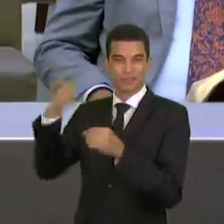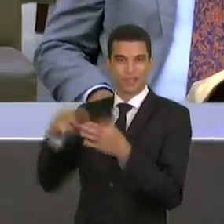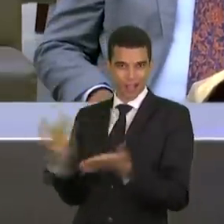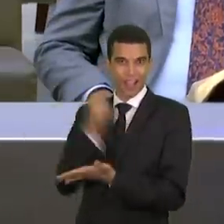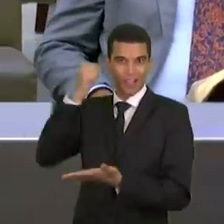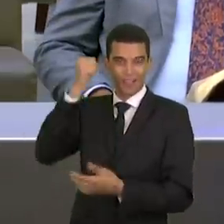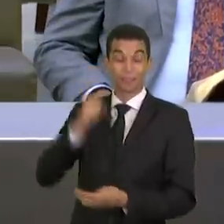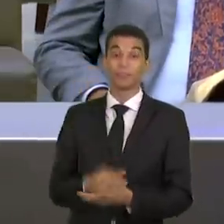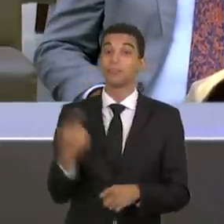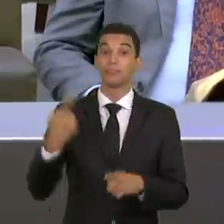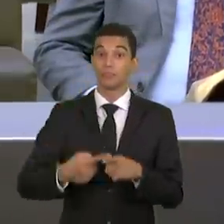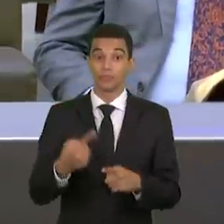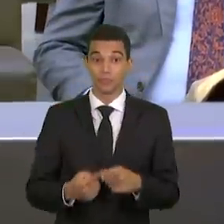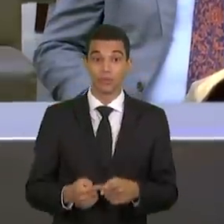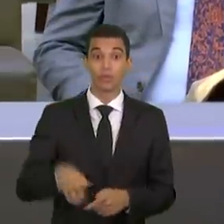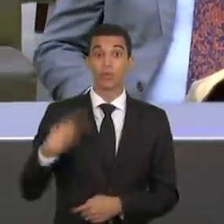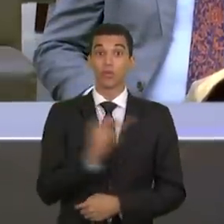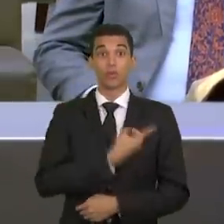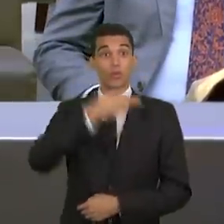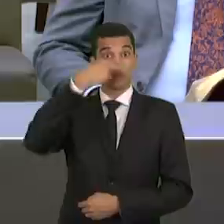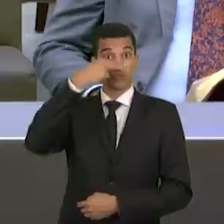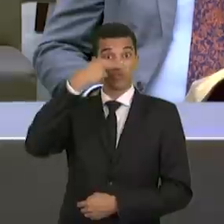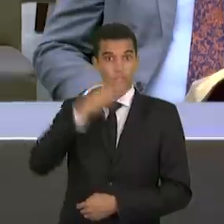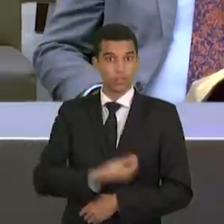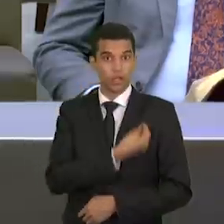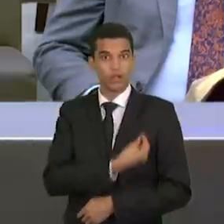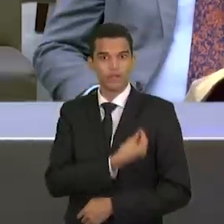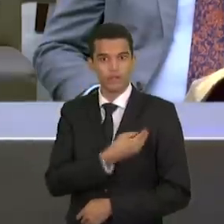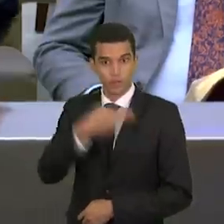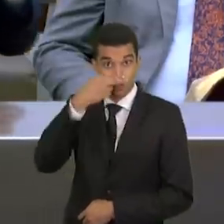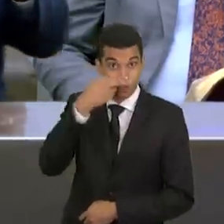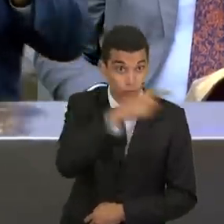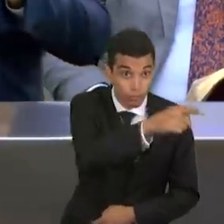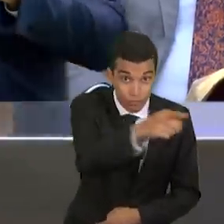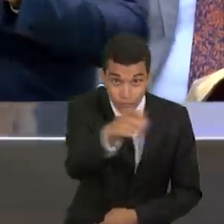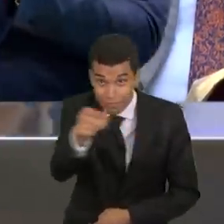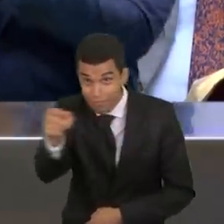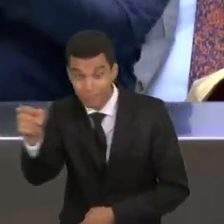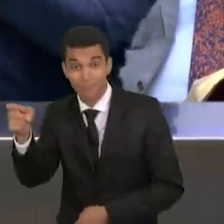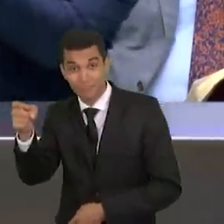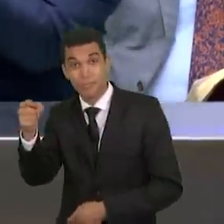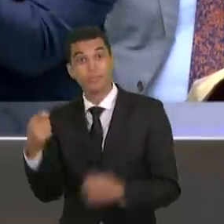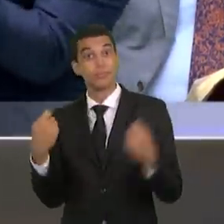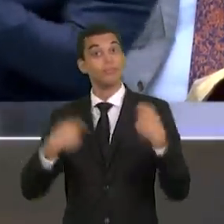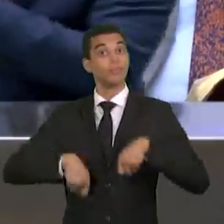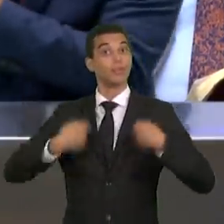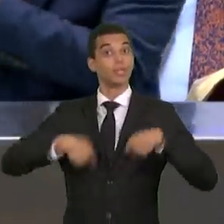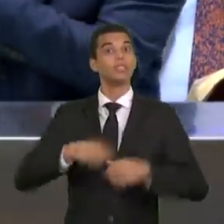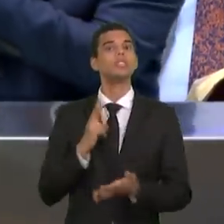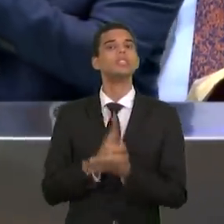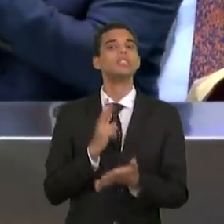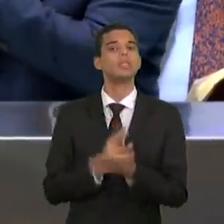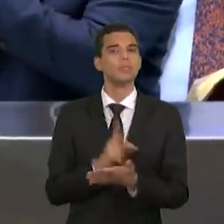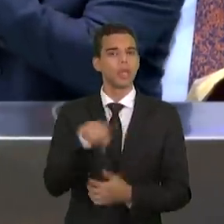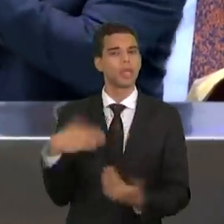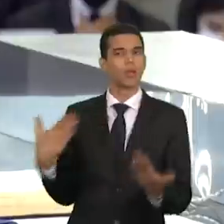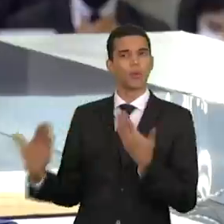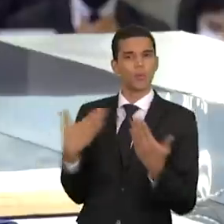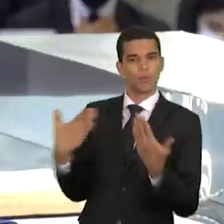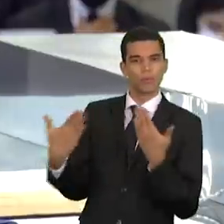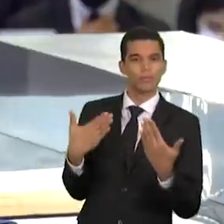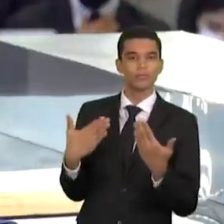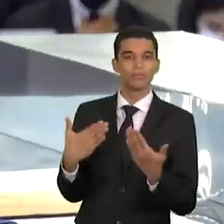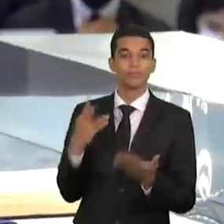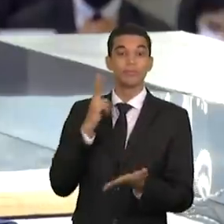a vereda, ou seja, o caminho dos justos, ele deve ser, isso é uma comparação,